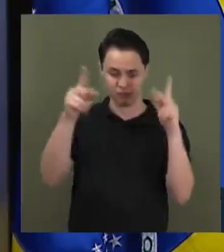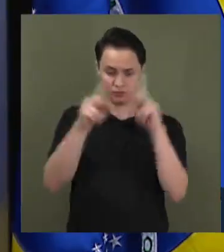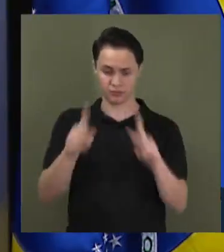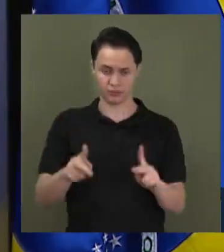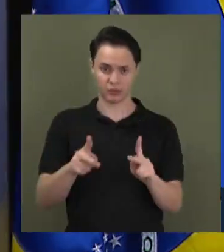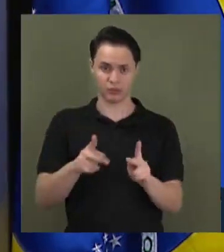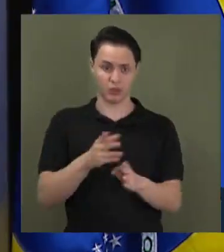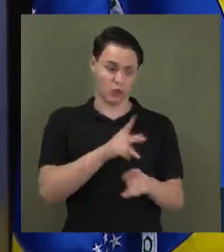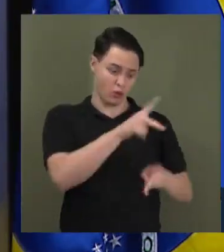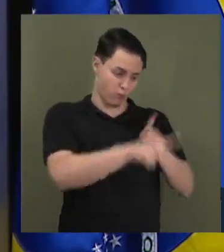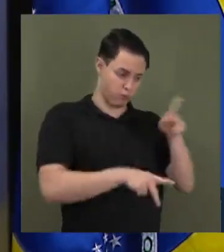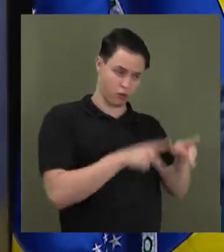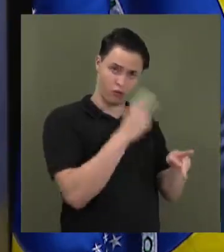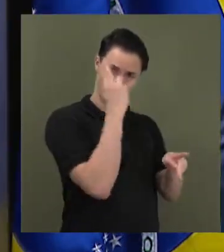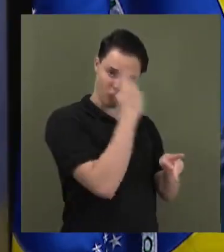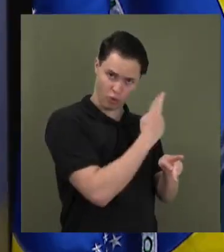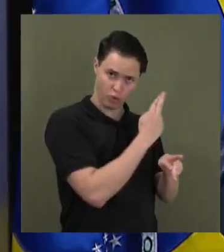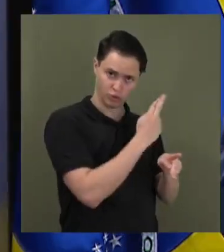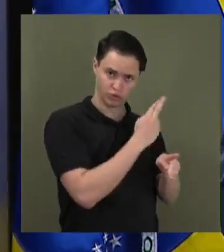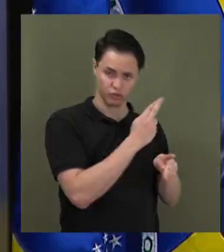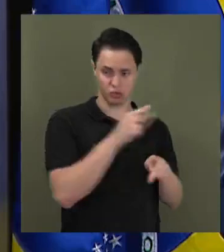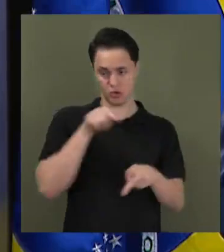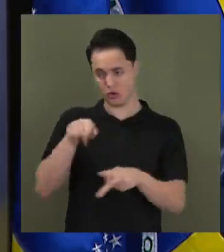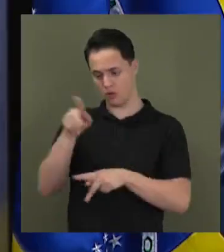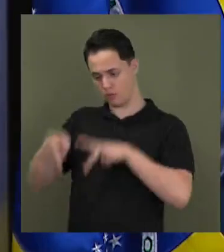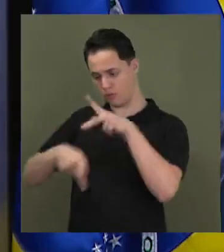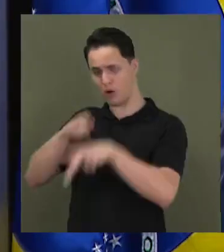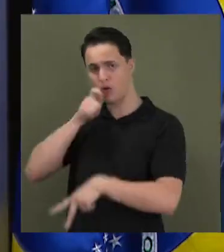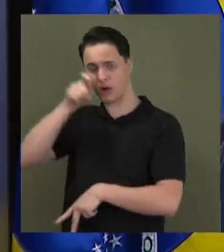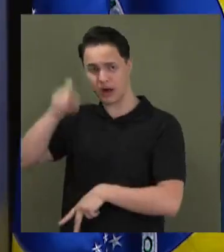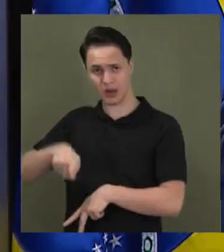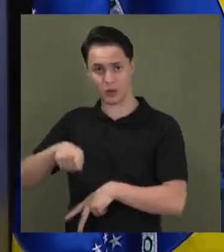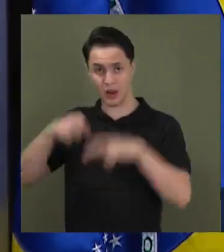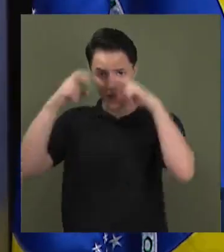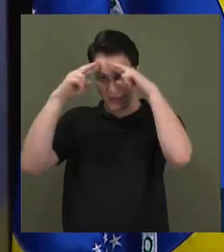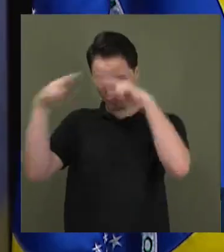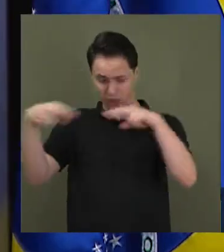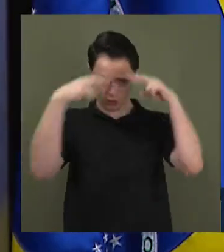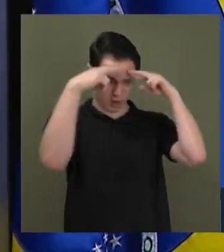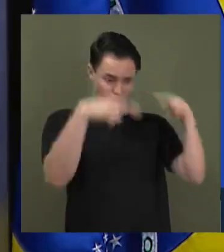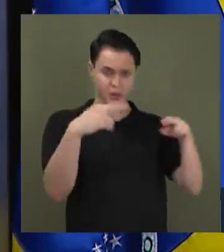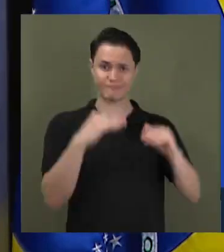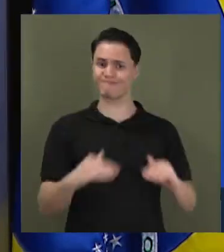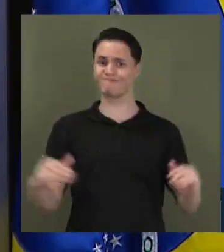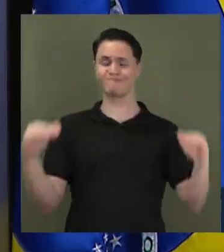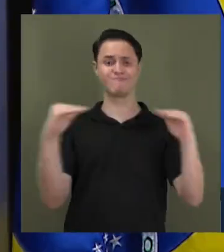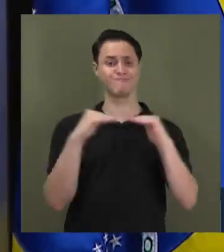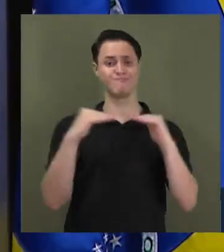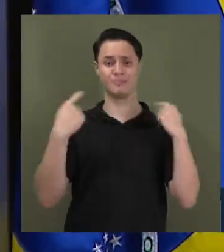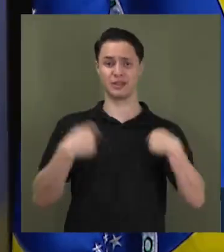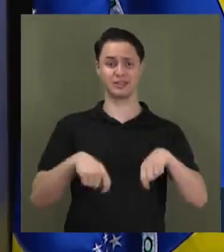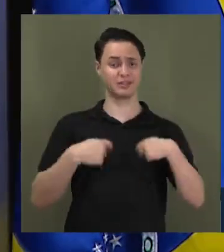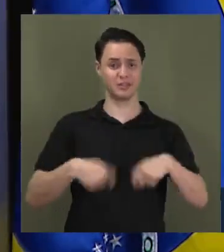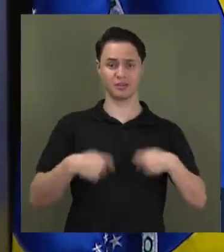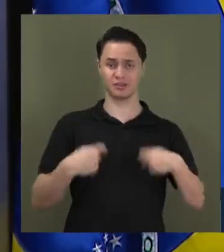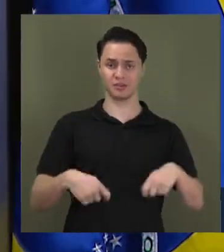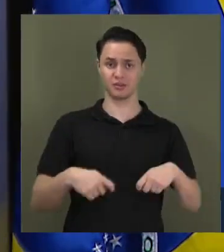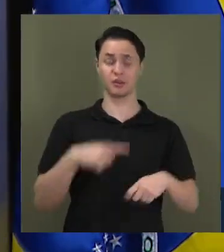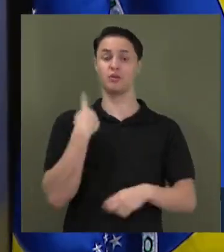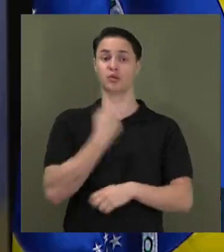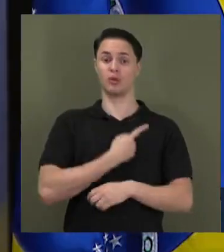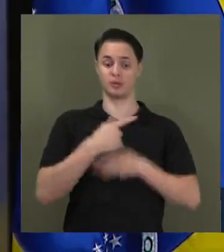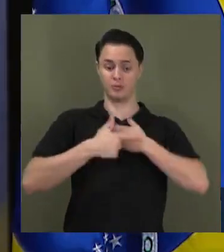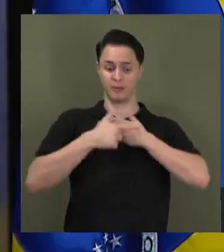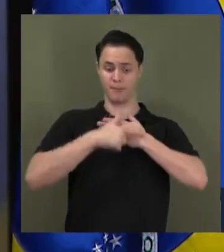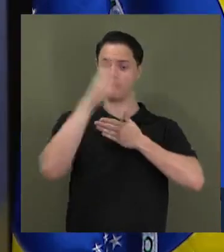mesmo respeito que o povo ucraniano. O nosso objetivo é contribuir efetivamente